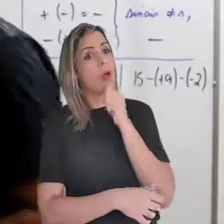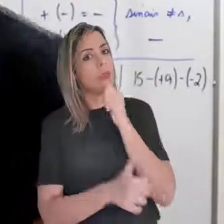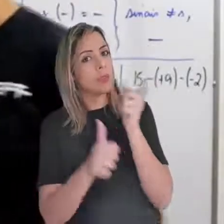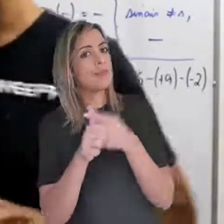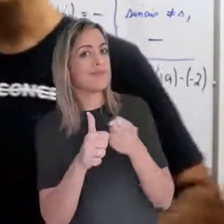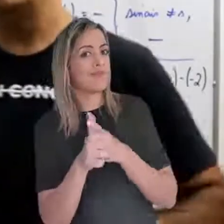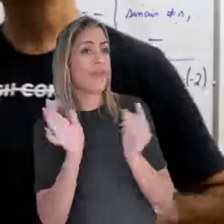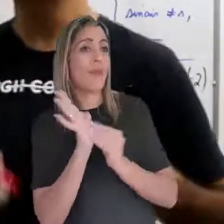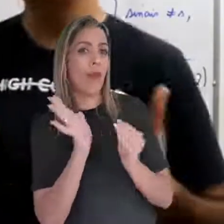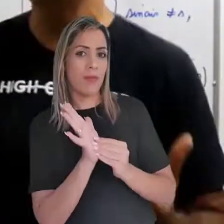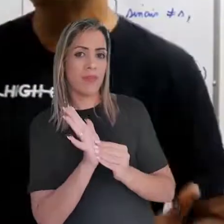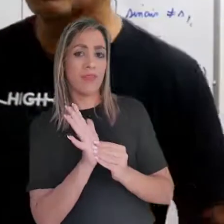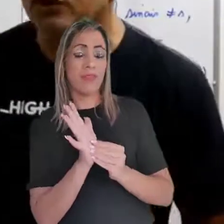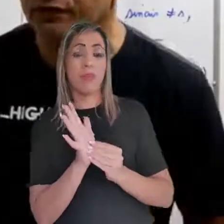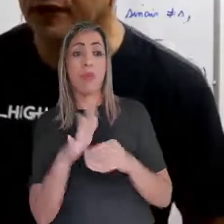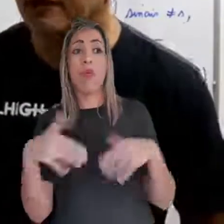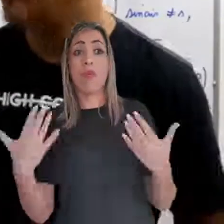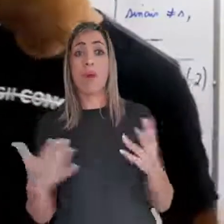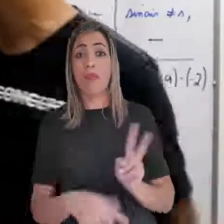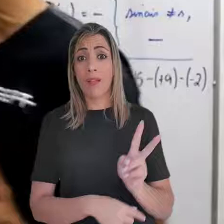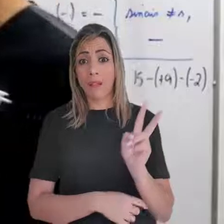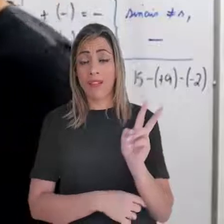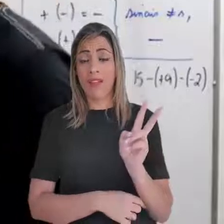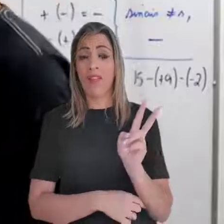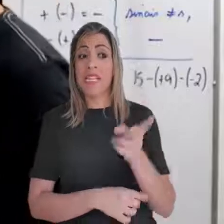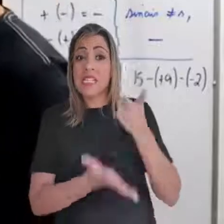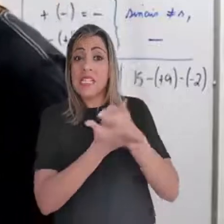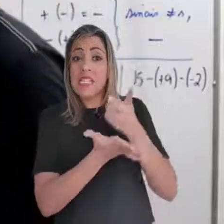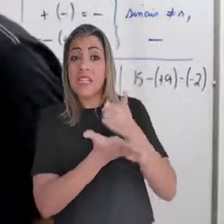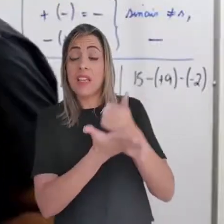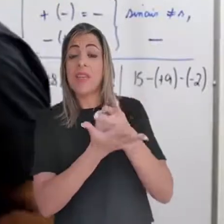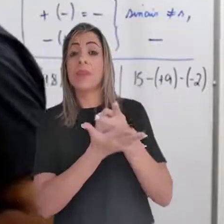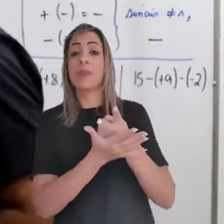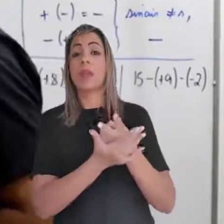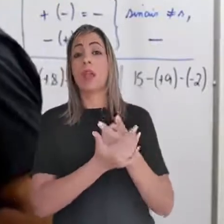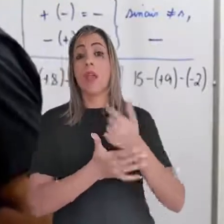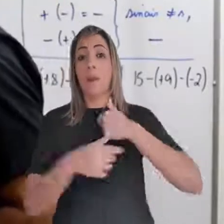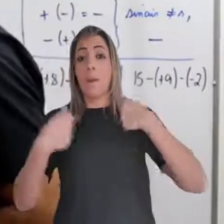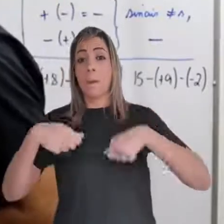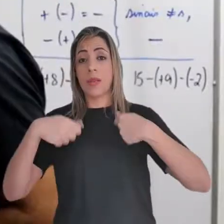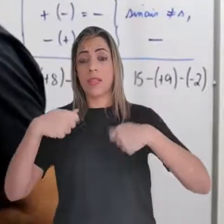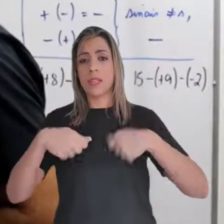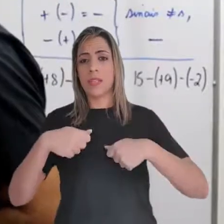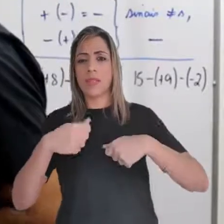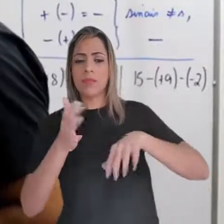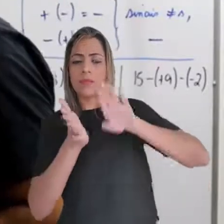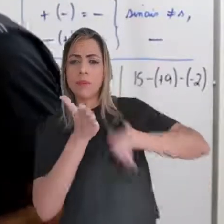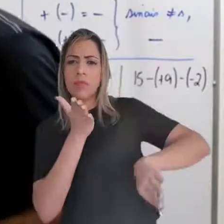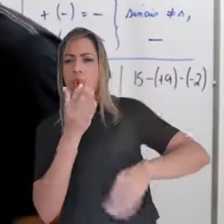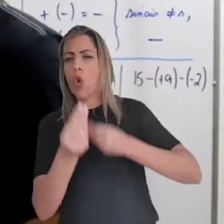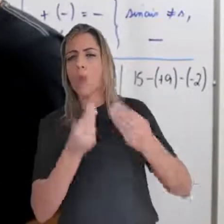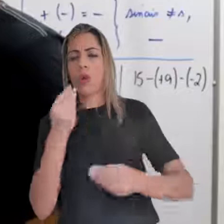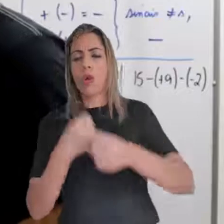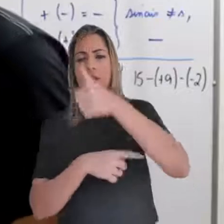fiquei devendo. Mas quanto que eu fiquei devendo? Sempre nesses casos, eu tenho que tirar a